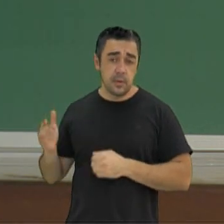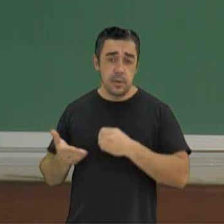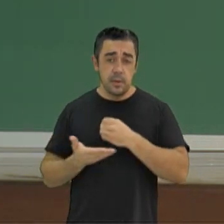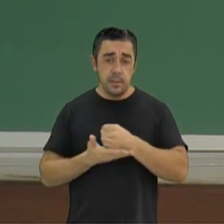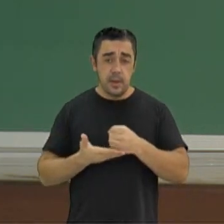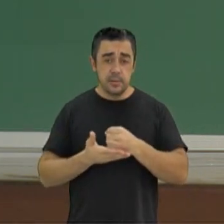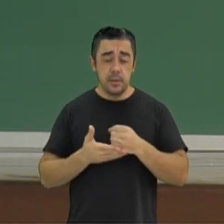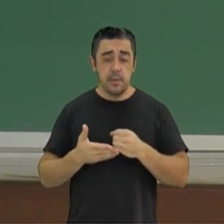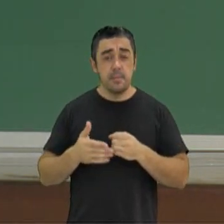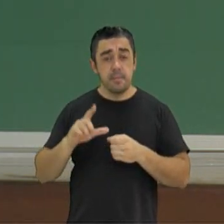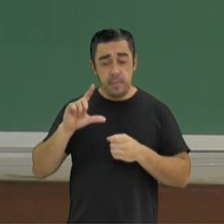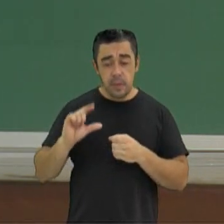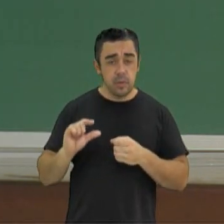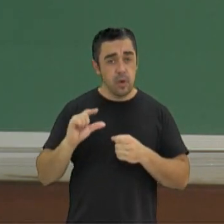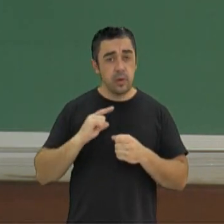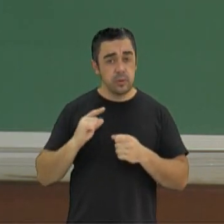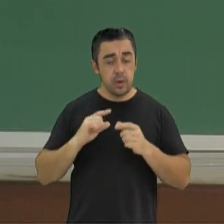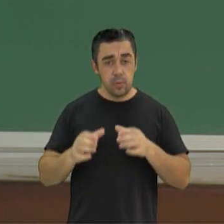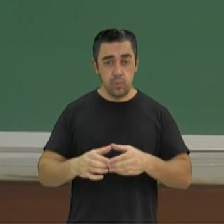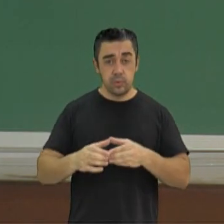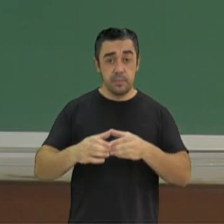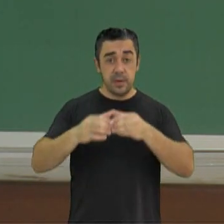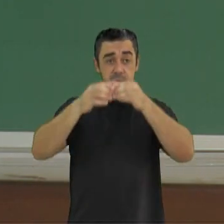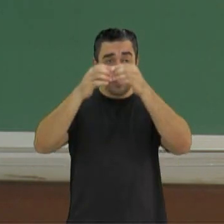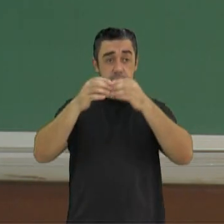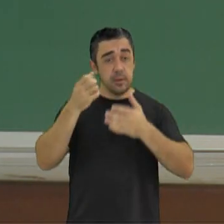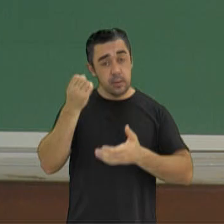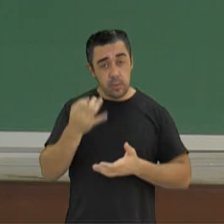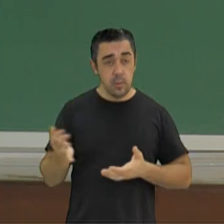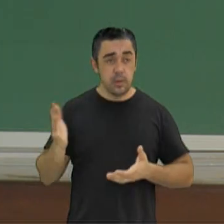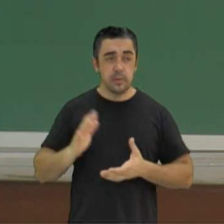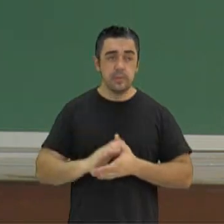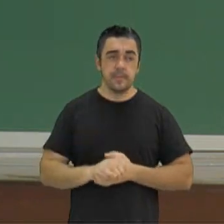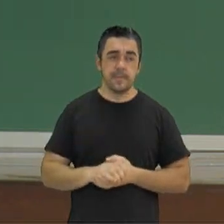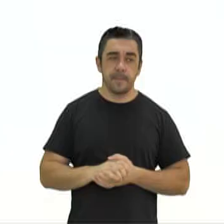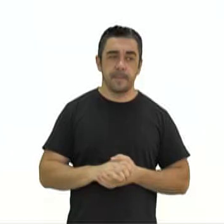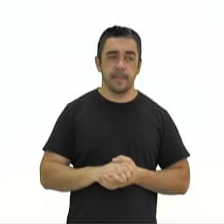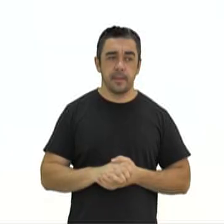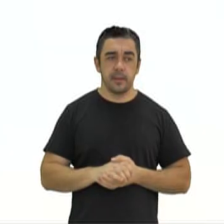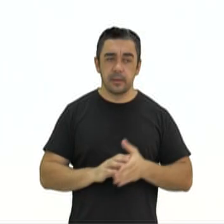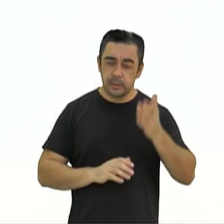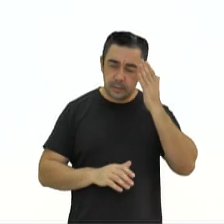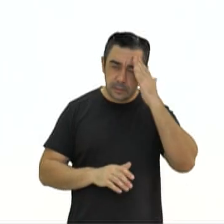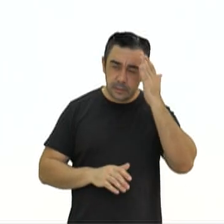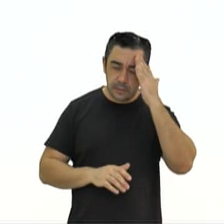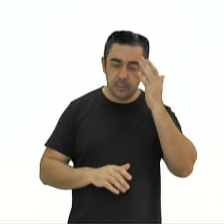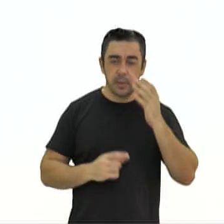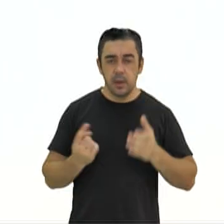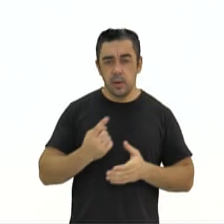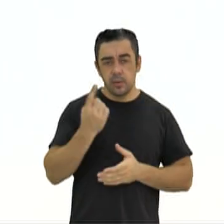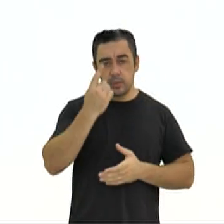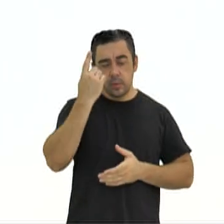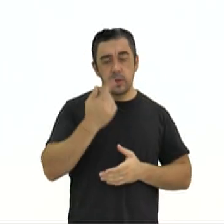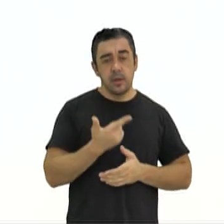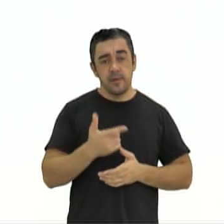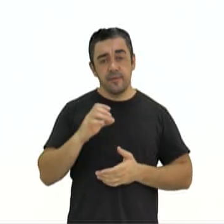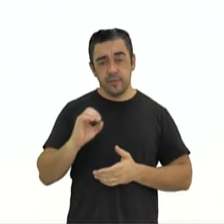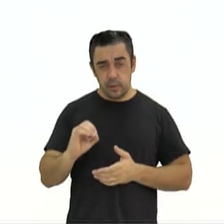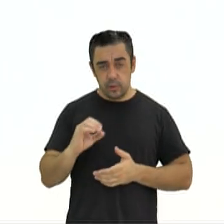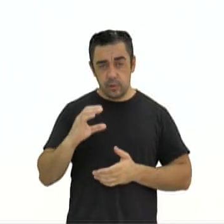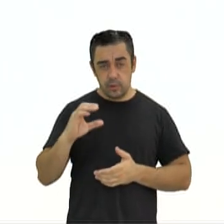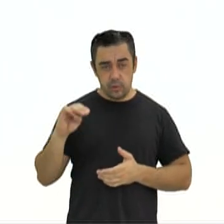menor, eu tenho um prisma inteirinho aqui. Então, vamos calcular a área desse prisma. Então, sabe-se que a altura do prisma é 20